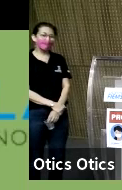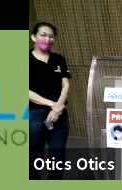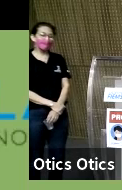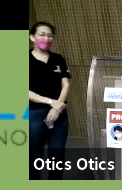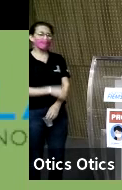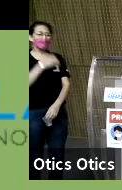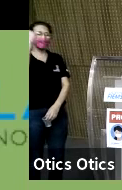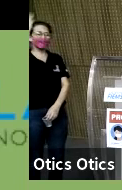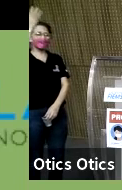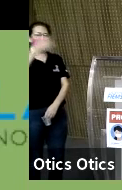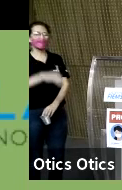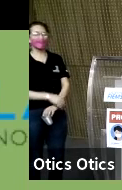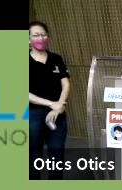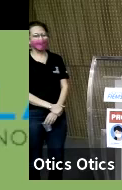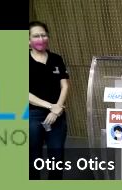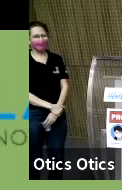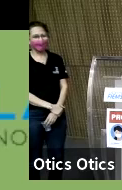é complicado. Nós estamos...